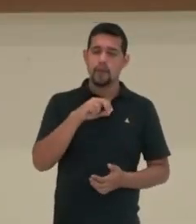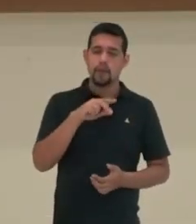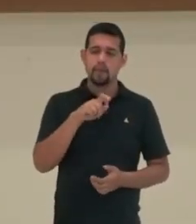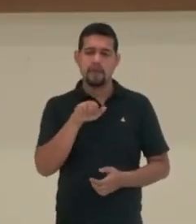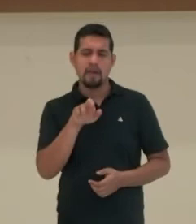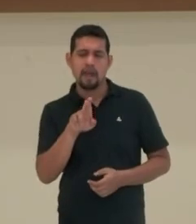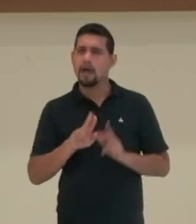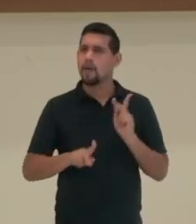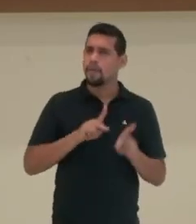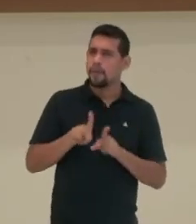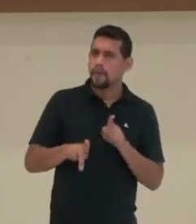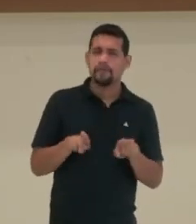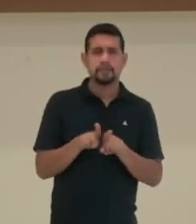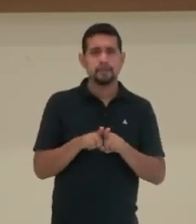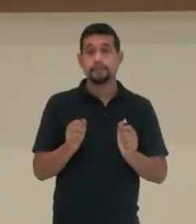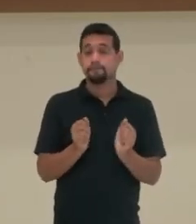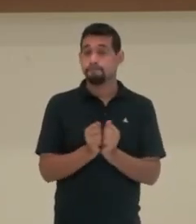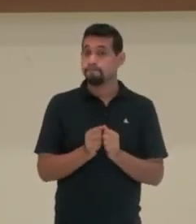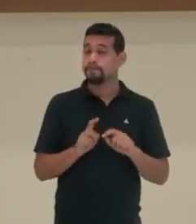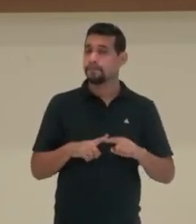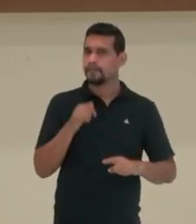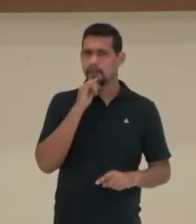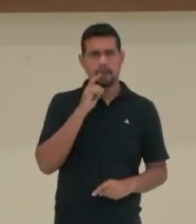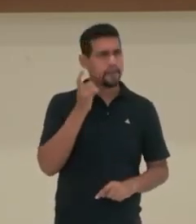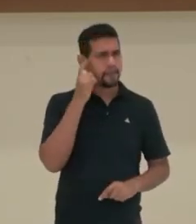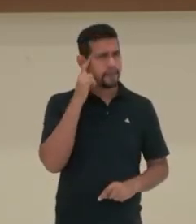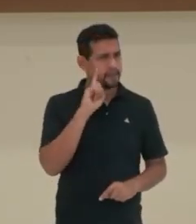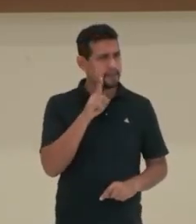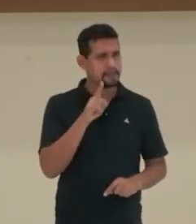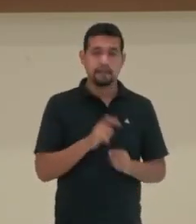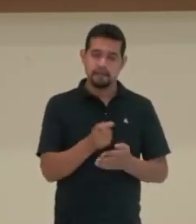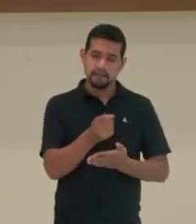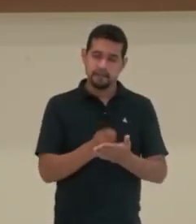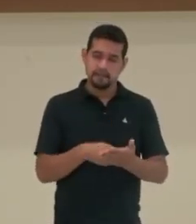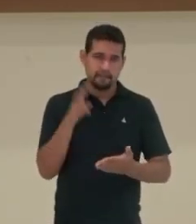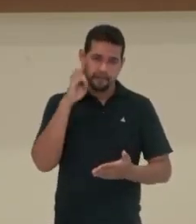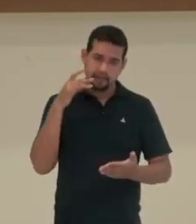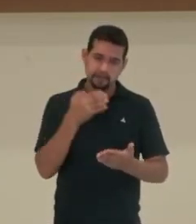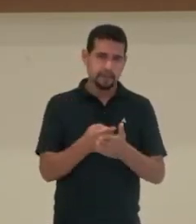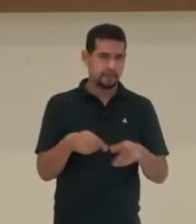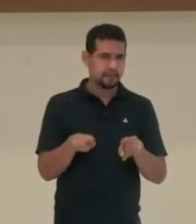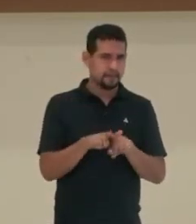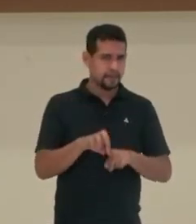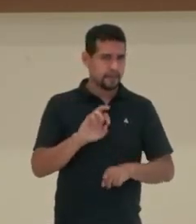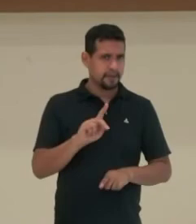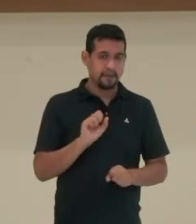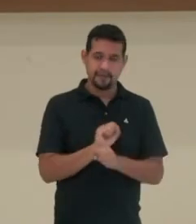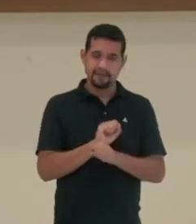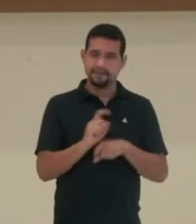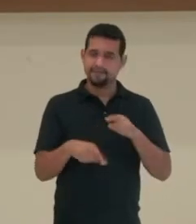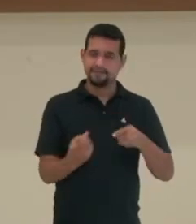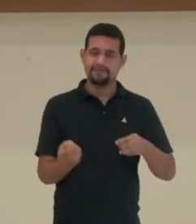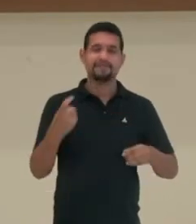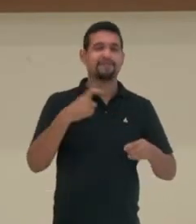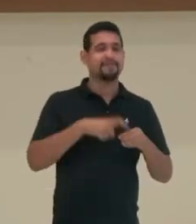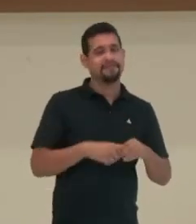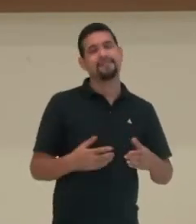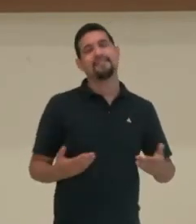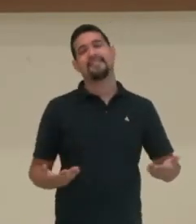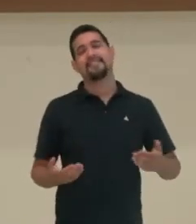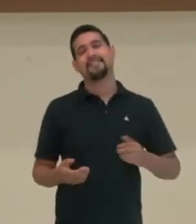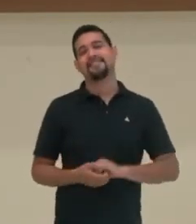do povo, para o povo. Então pensa aí um pouquinho e escreva a sua história também, tá bom? Daqui a pouco a gente volta.